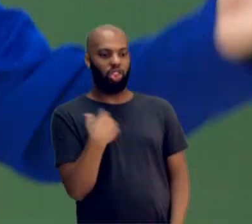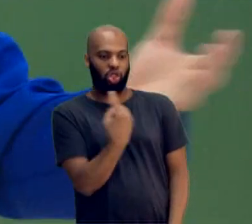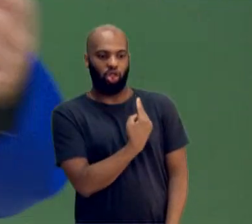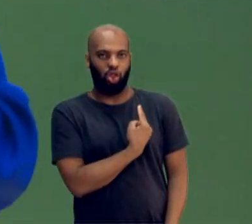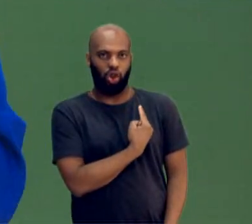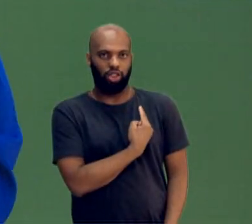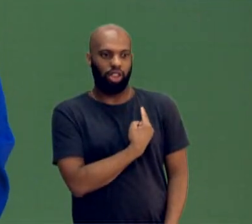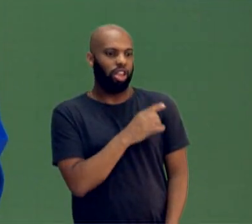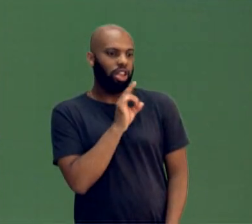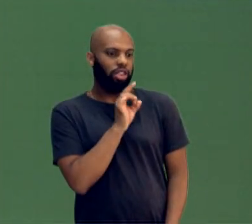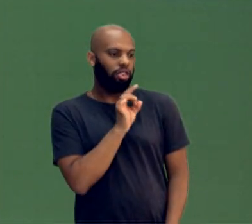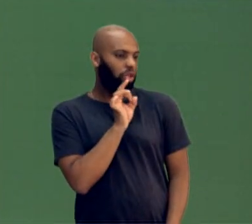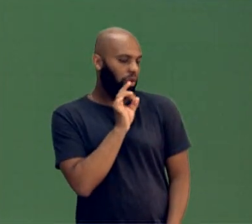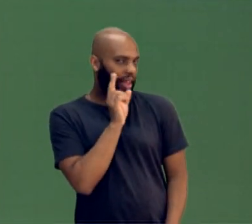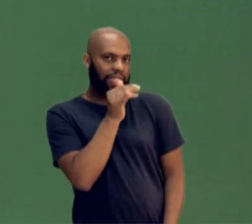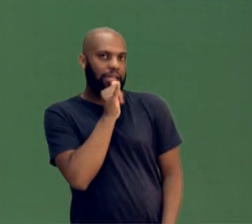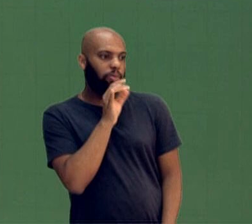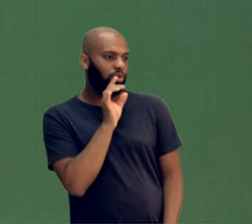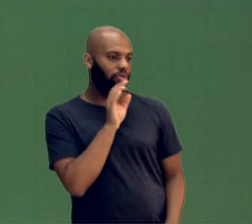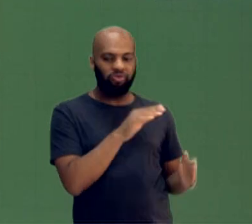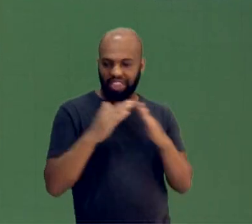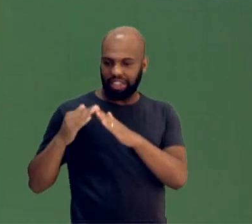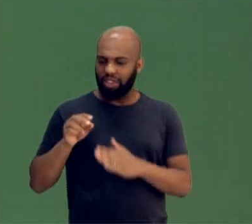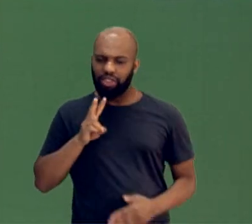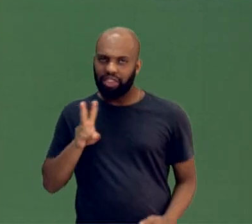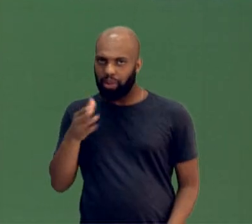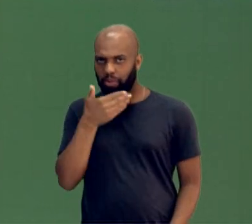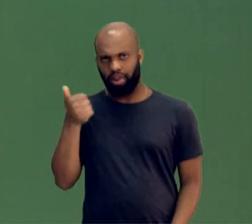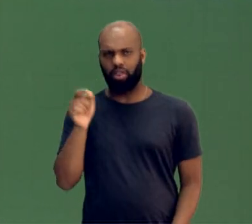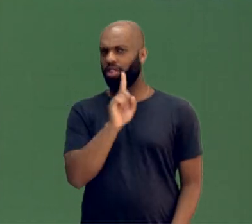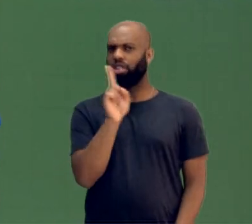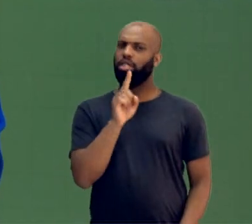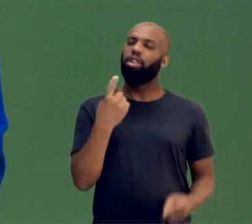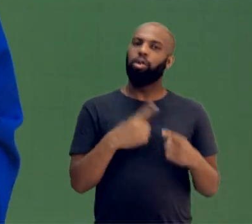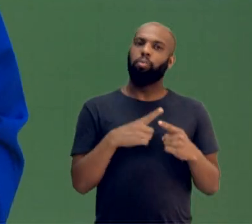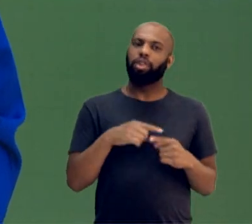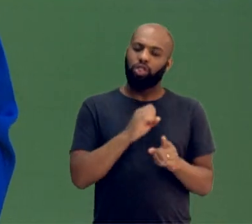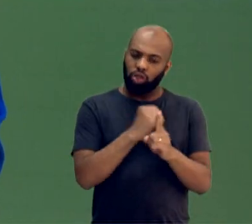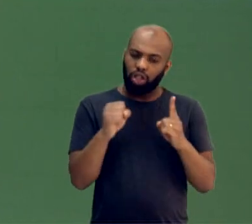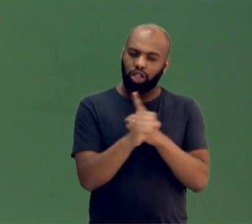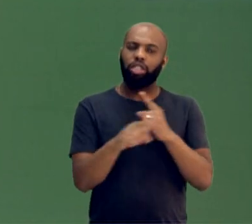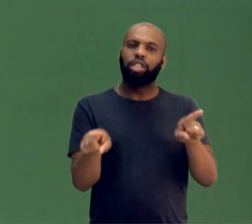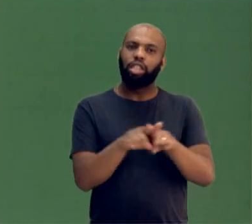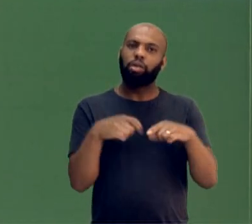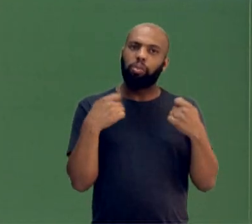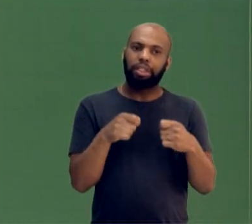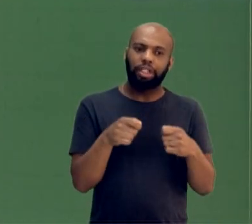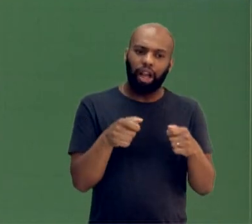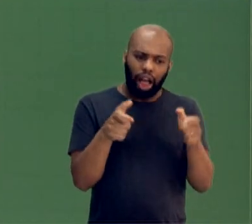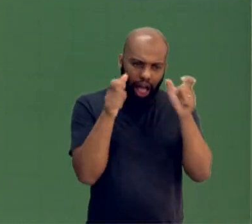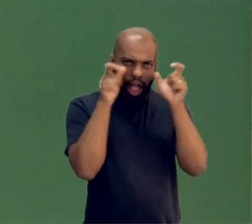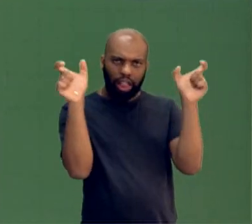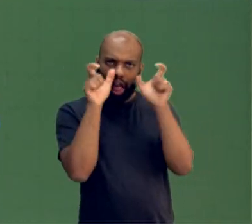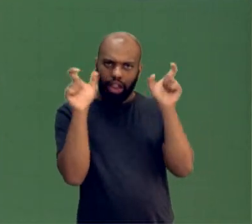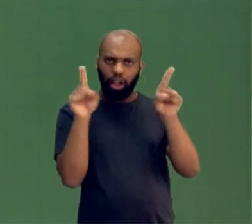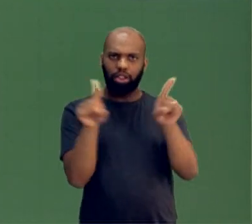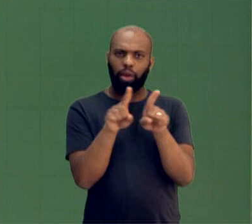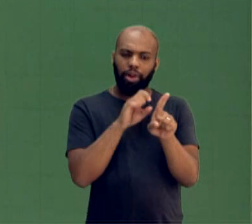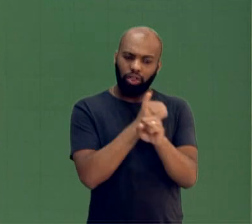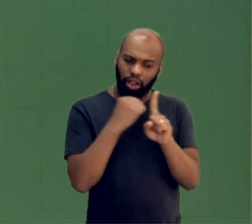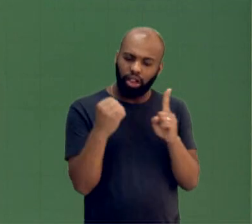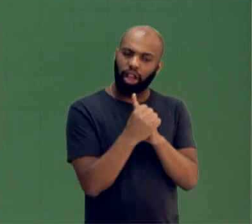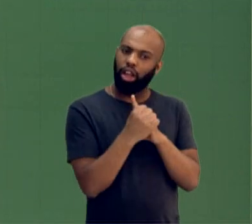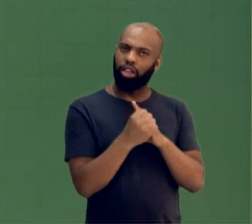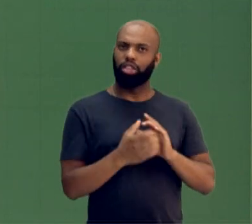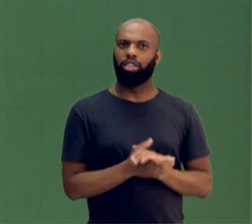pouco da totalidade, né? Eu acho que é bom a gente... sociologia também traz esse olhar mais atento a sociedade como um todo,